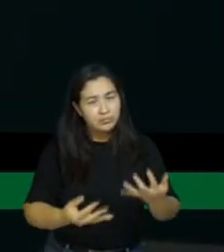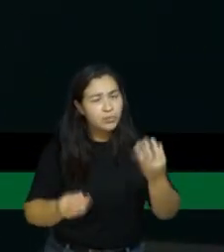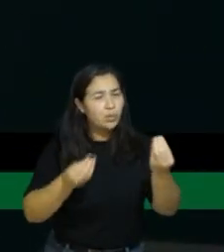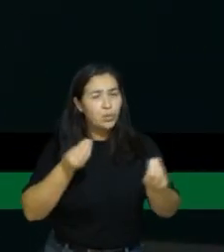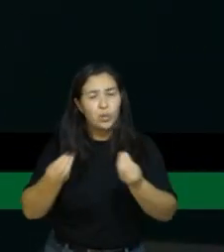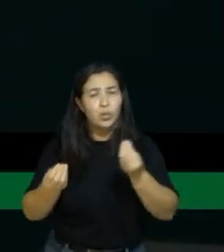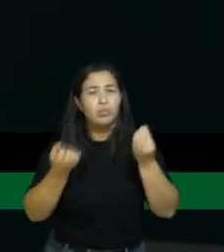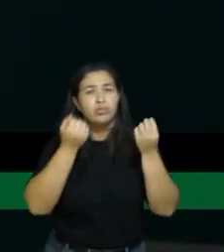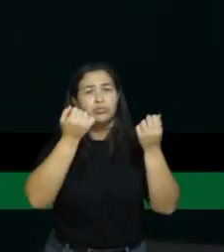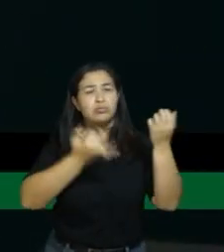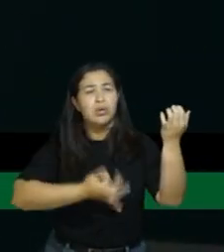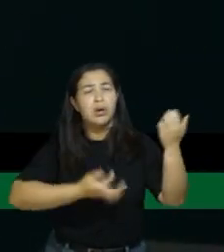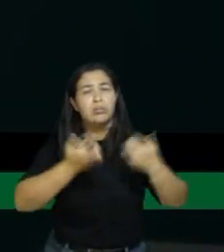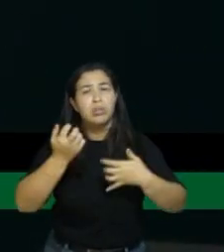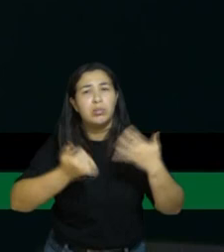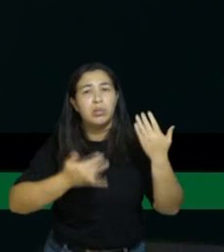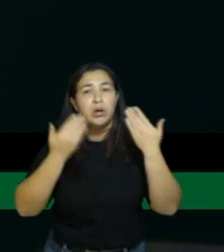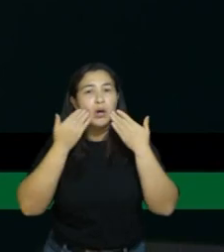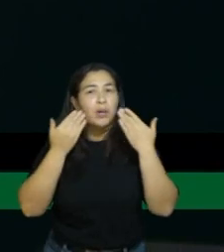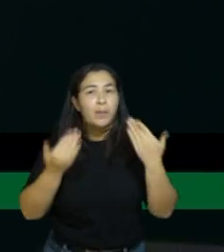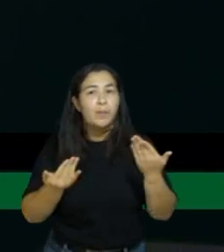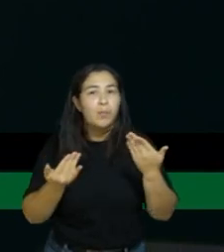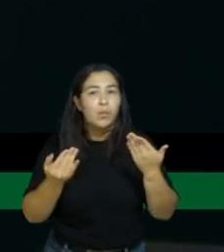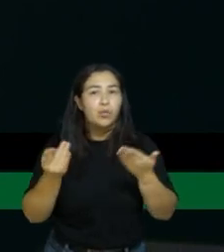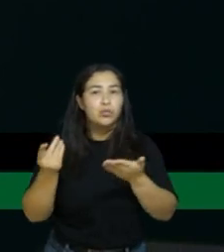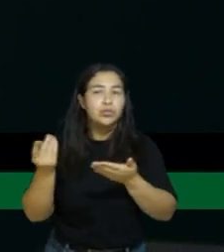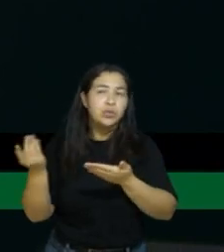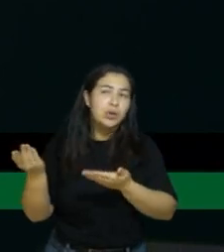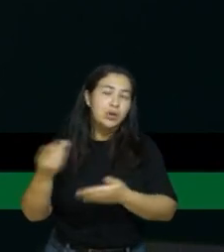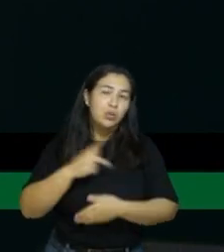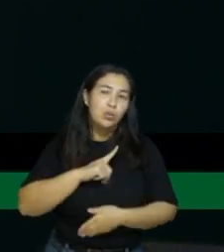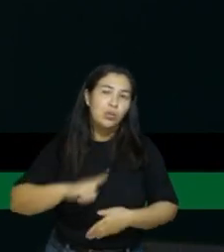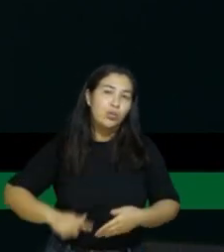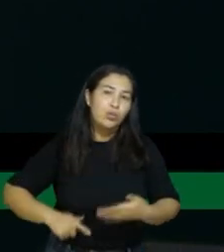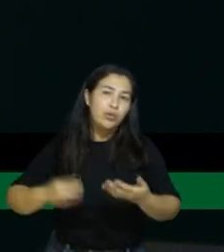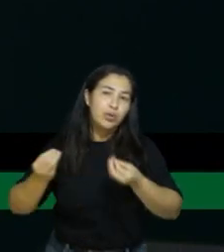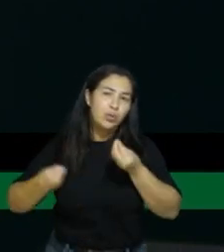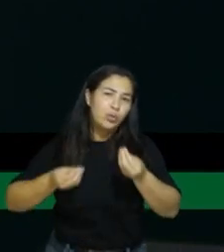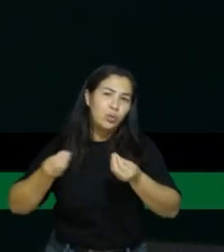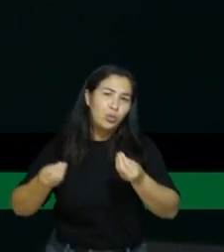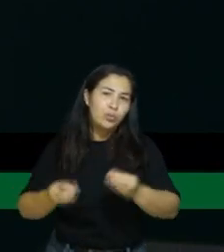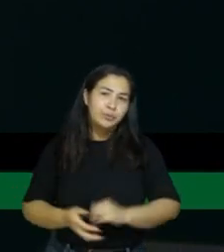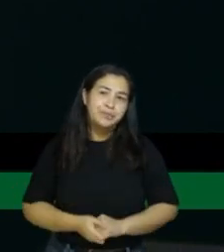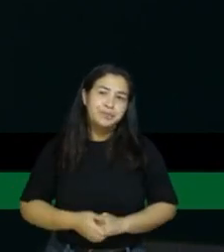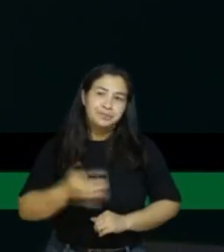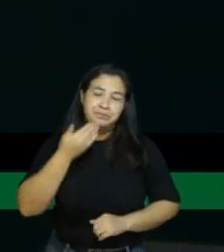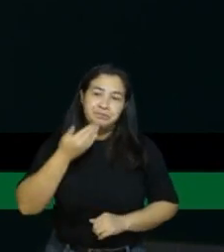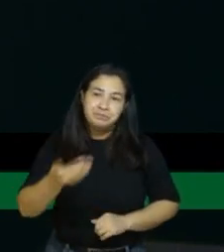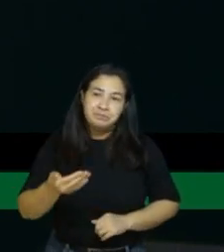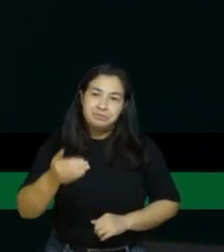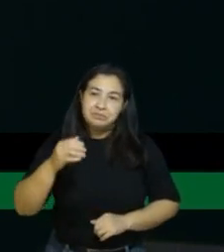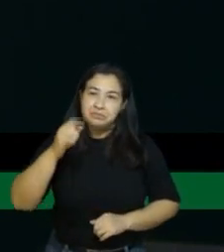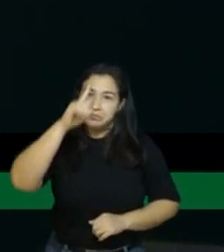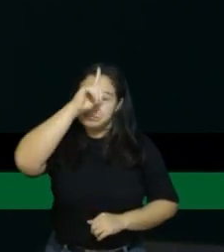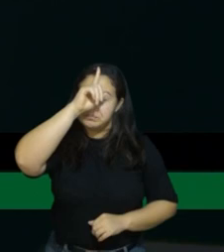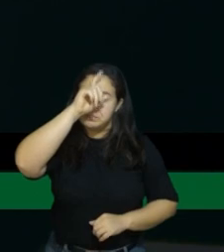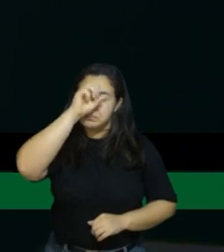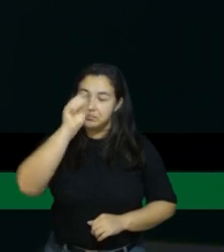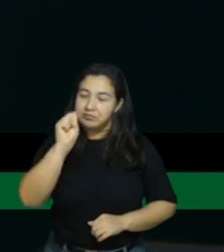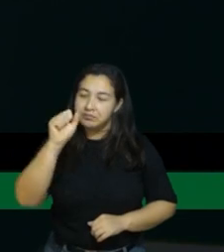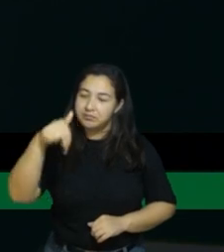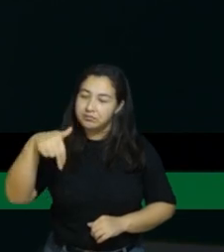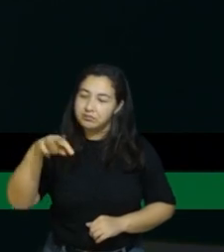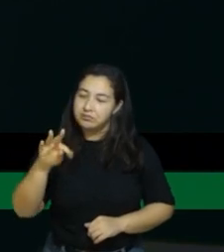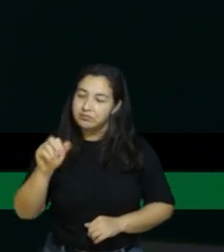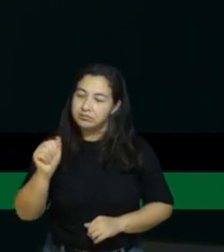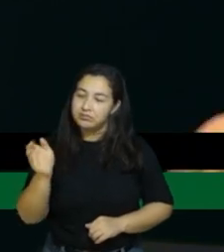conosco e mostrar a realidade do Governo do Estado junto a esse pedido do Hospital Santa Isabel aqui e de